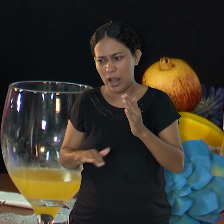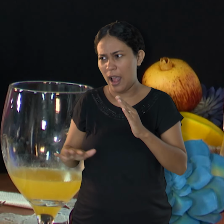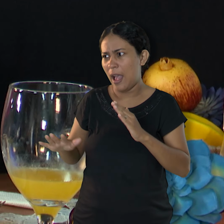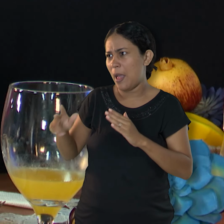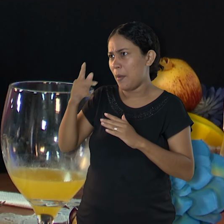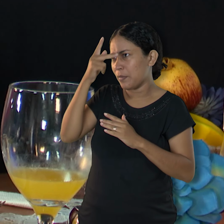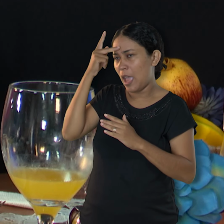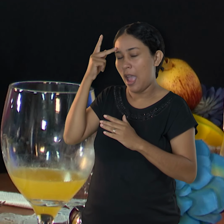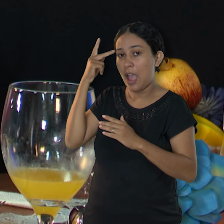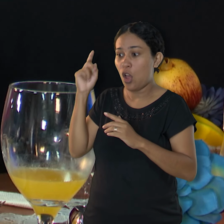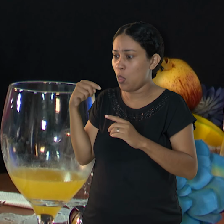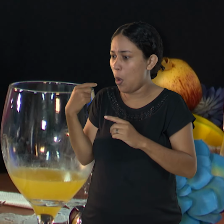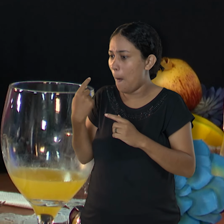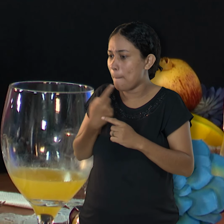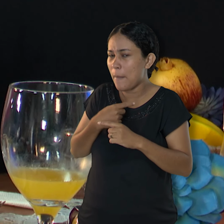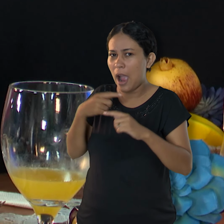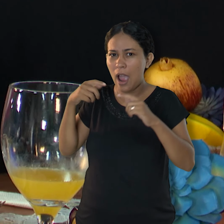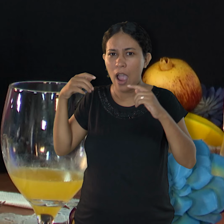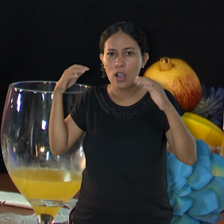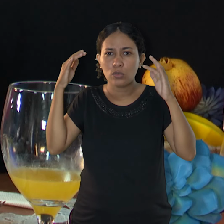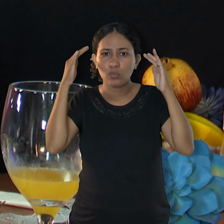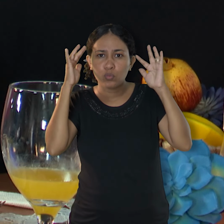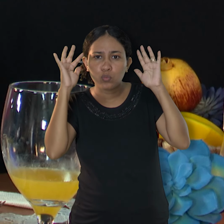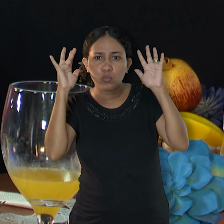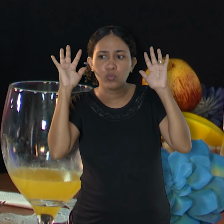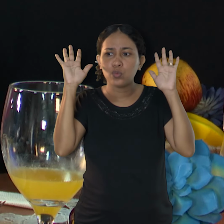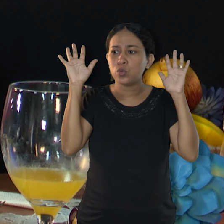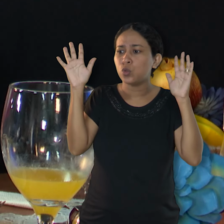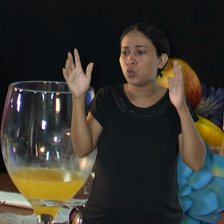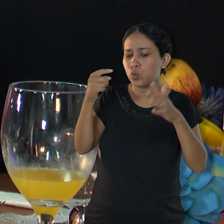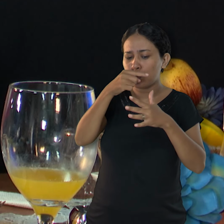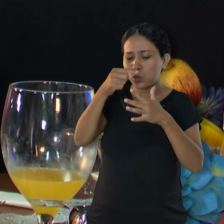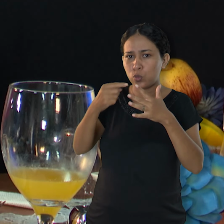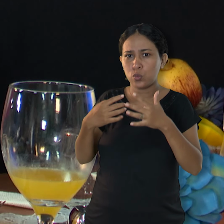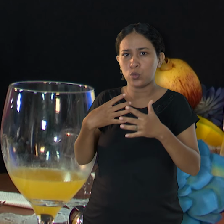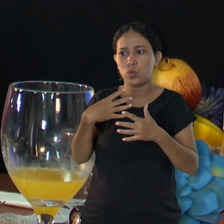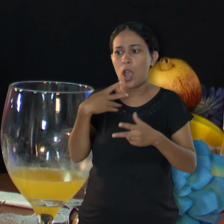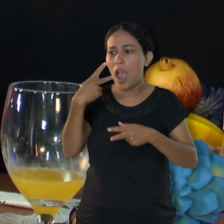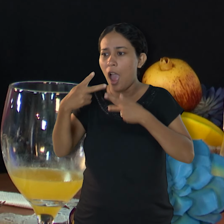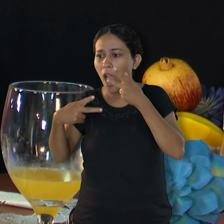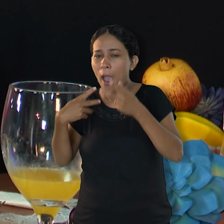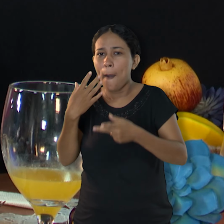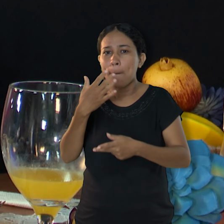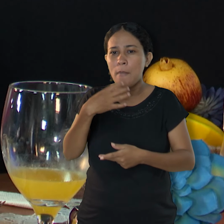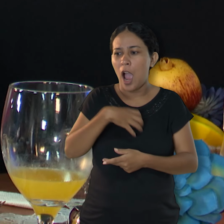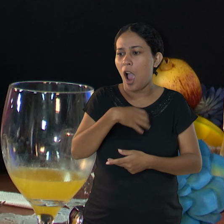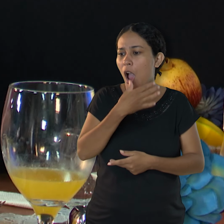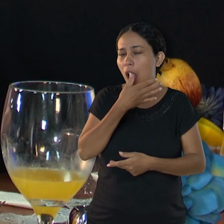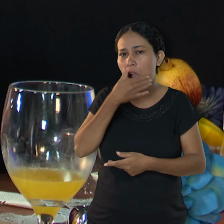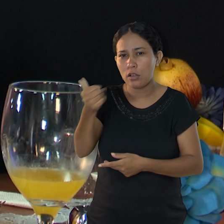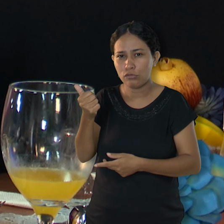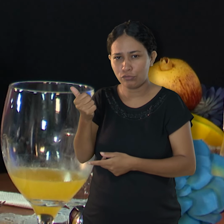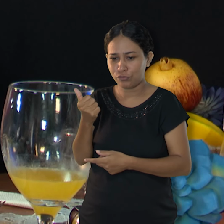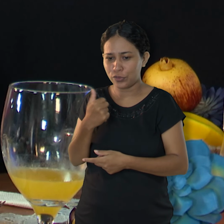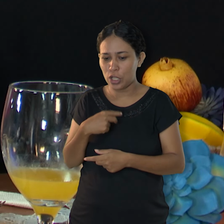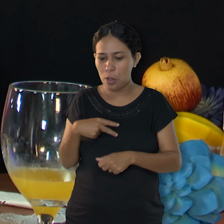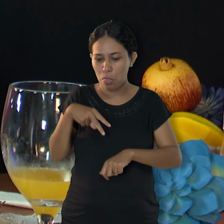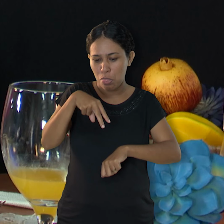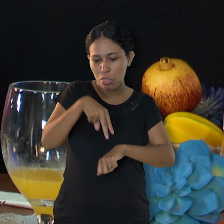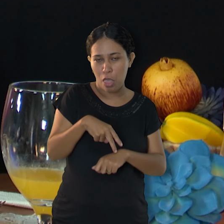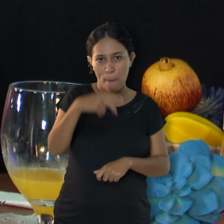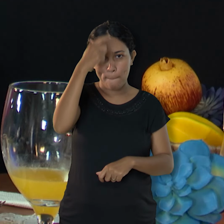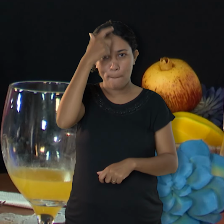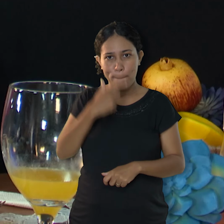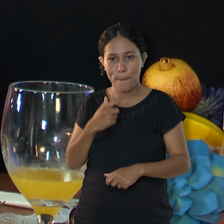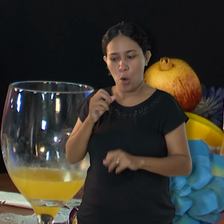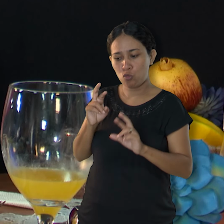se a gente não pode falar de uma forma melhor, se a gente não pode ter uma postura diferente, né? Isso é uma coisa que a gente tem que crescer e